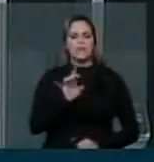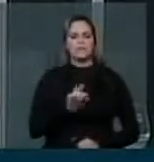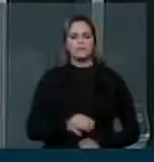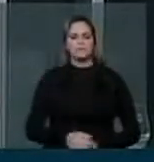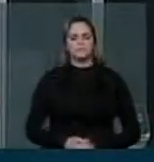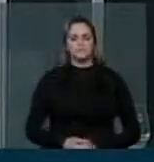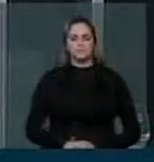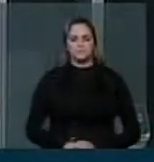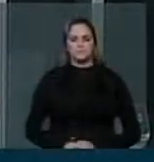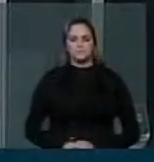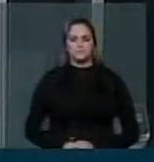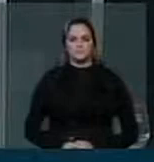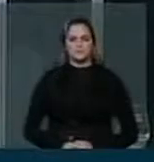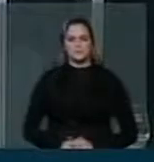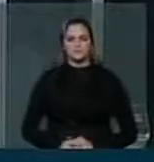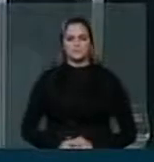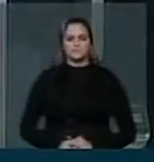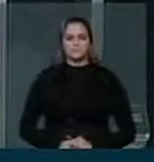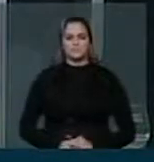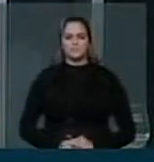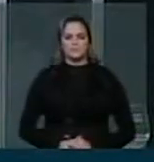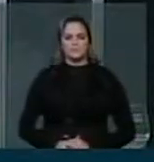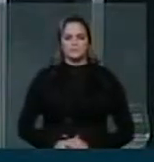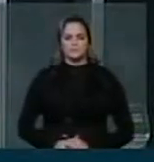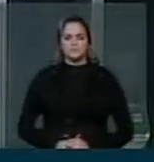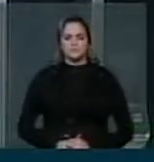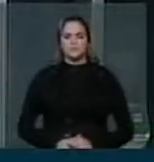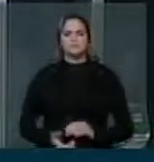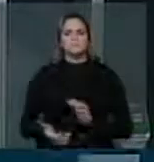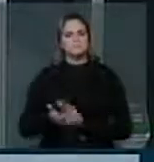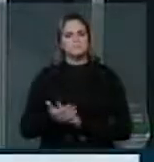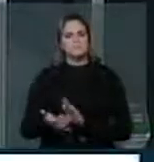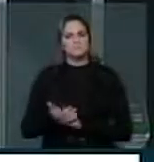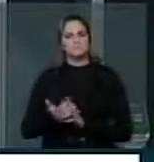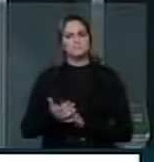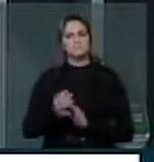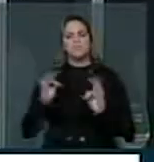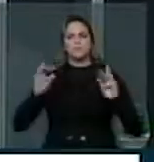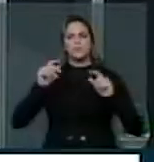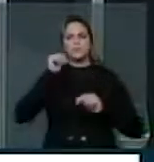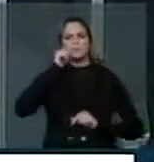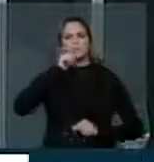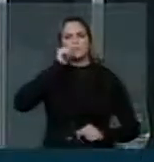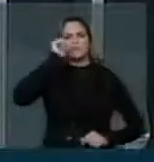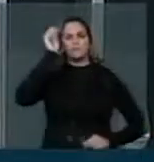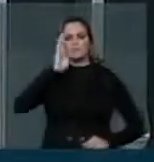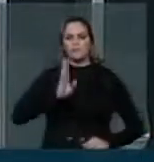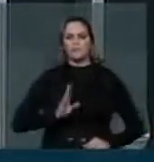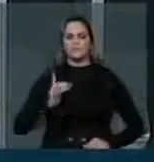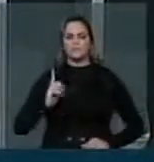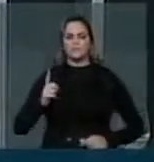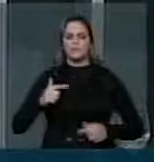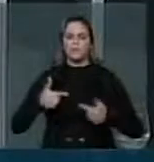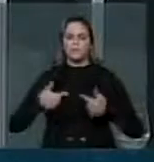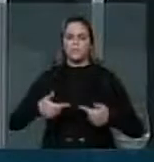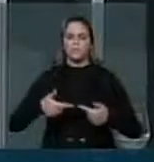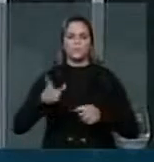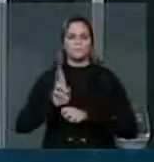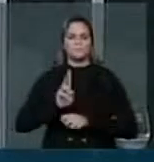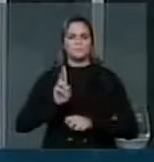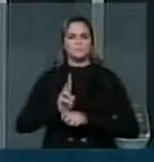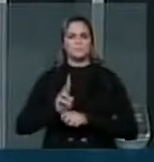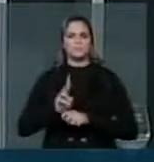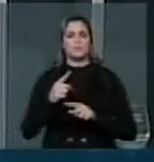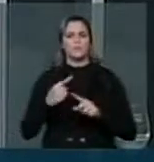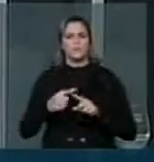Para encerrar, senhor deputado. Homenageio as mulheres de todo o Brasil comprometidas com esta causa. Não para